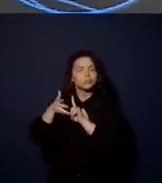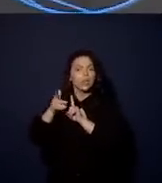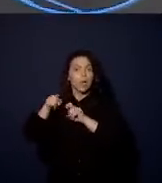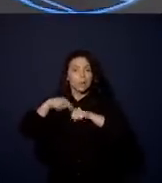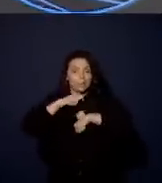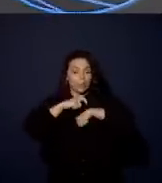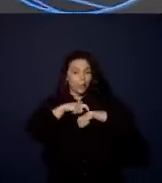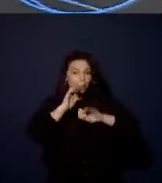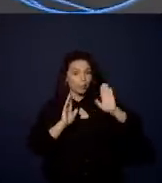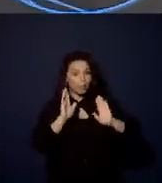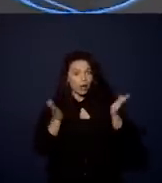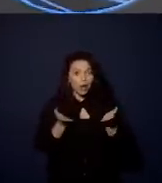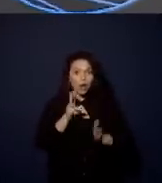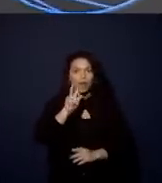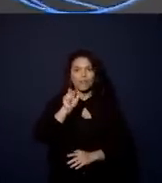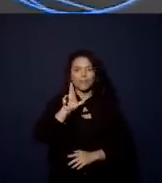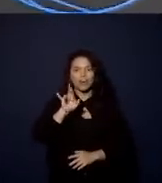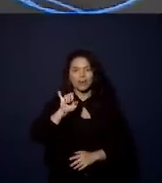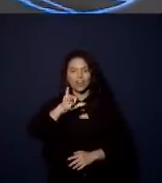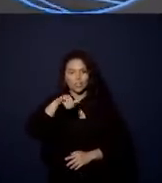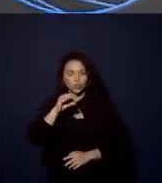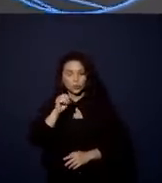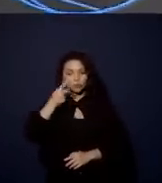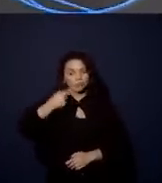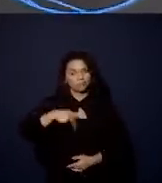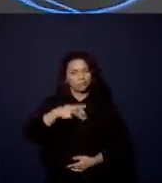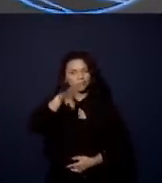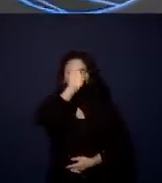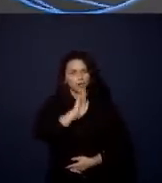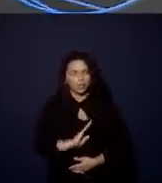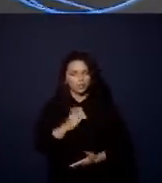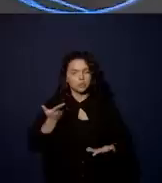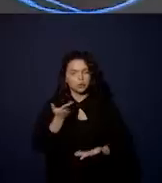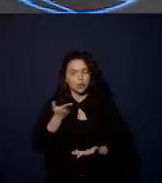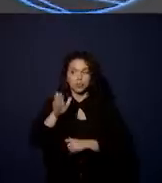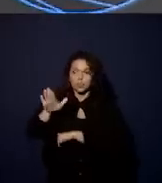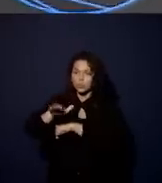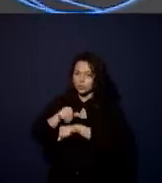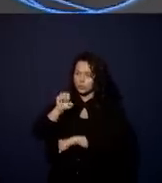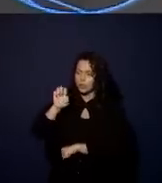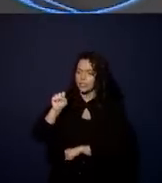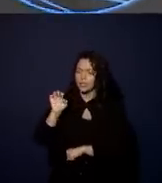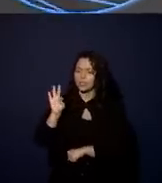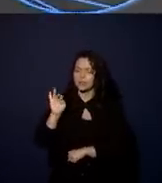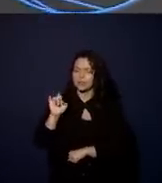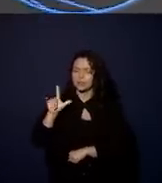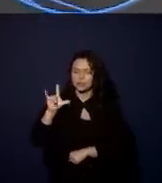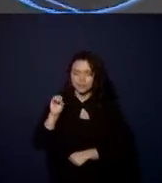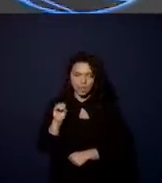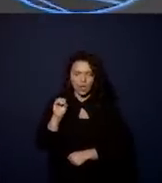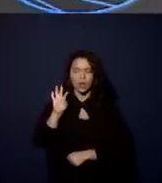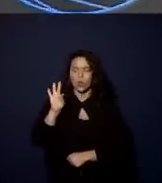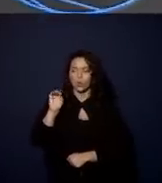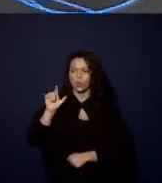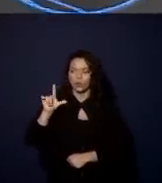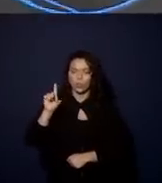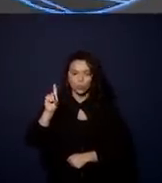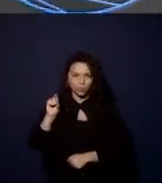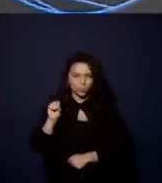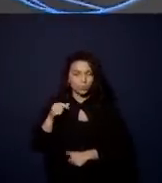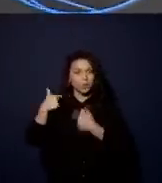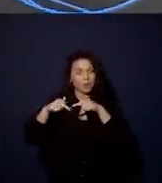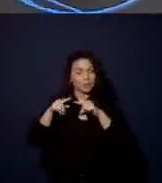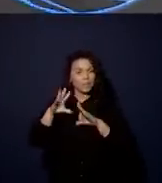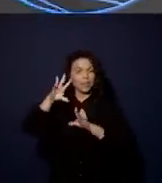no mercado brasileiro e para compor esse painel gostaria de chamar Célio toda Conselheiro do Mercado Livre Roberto